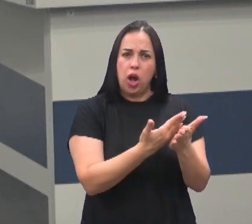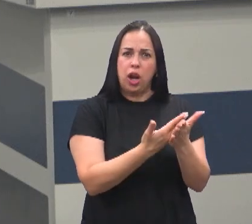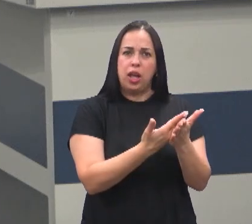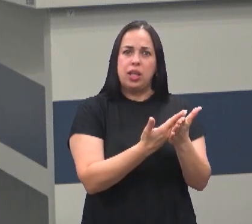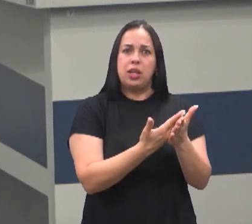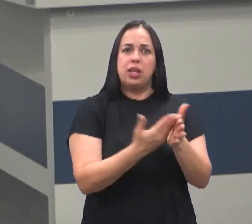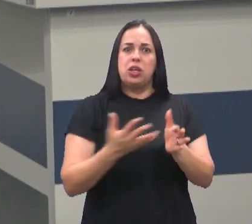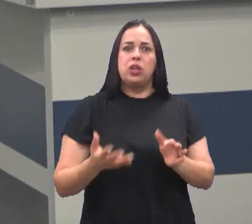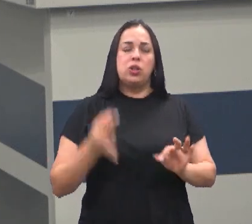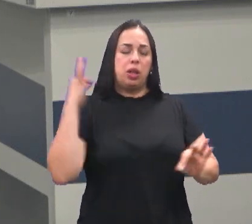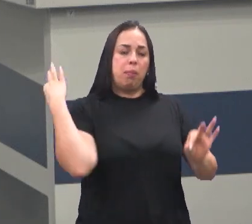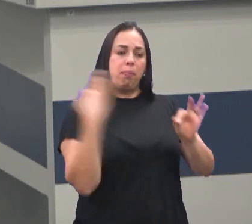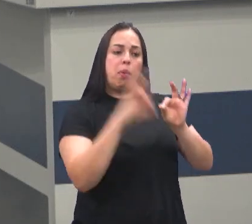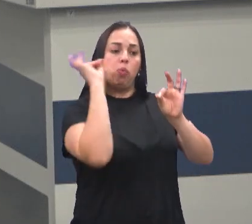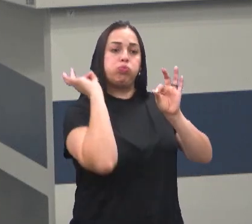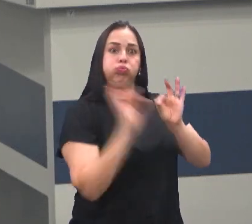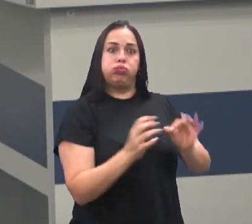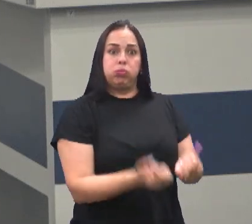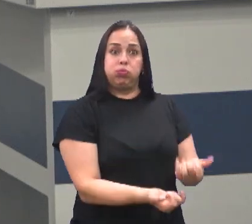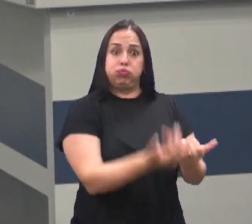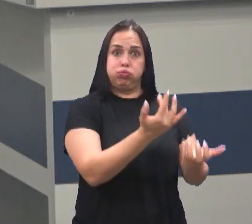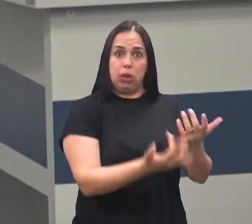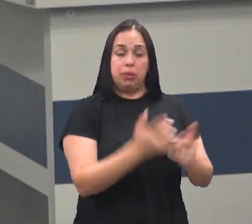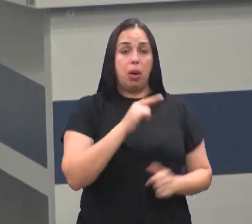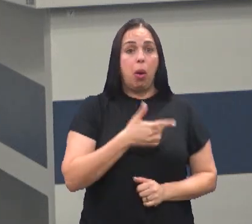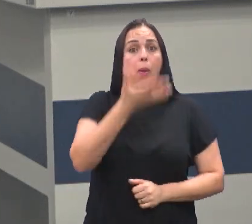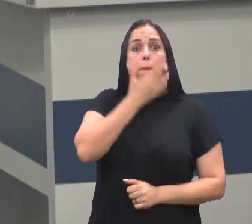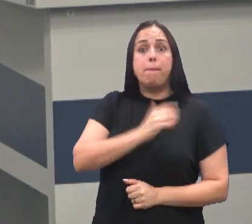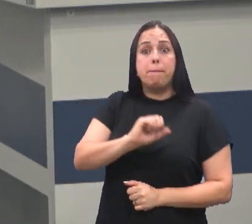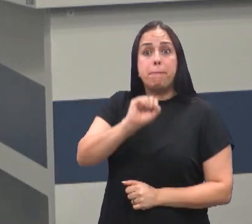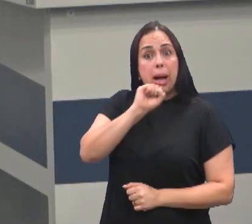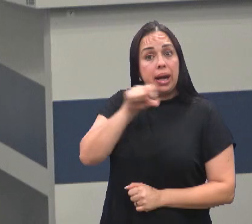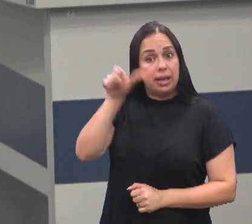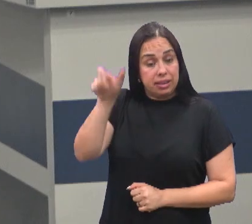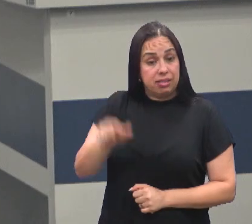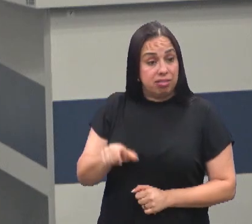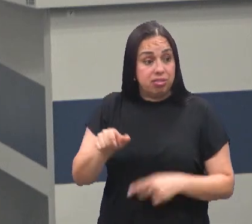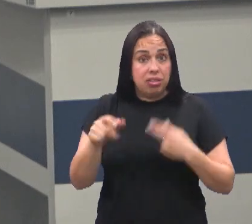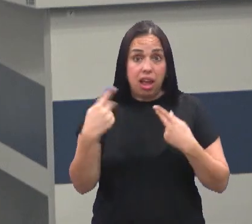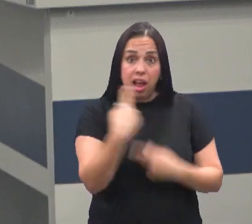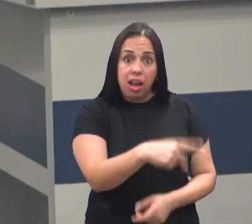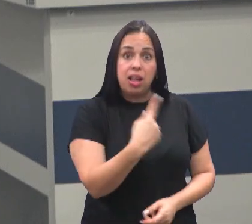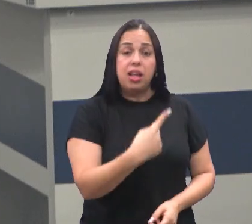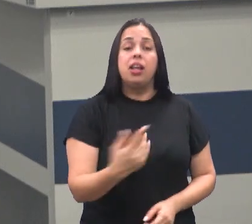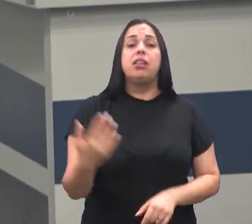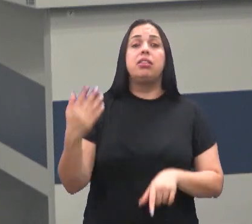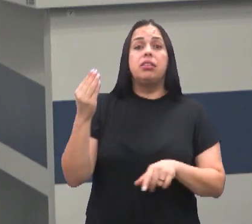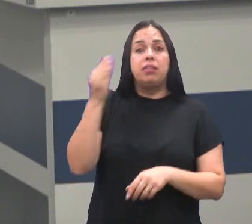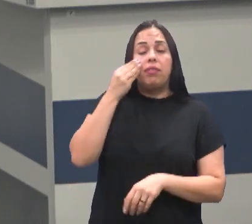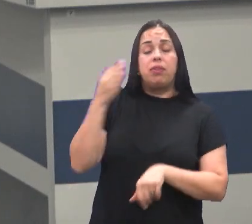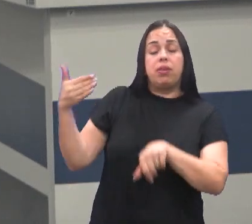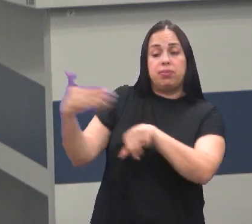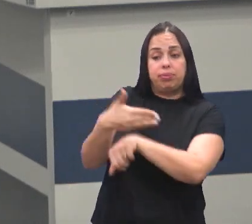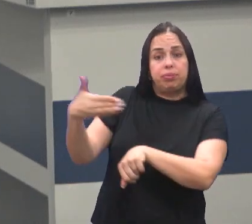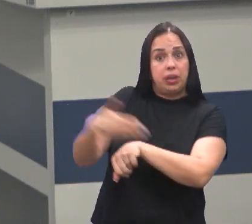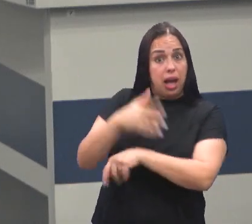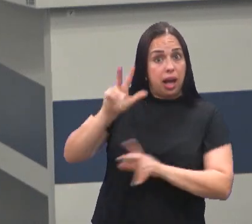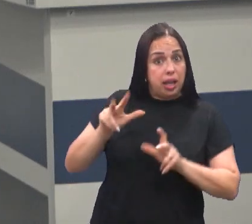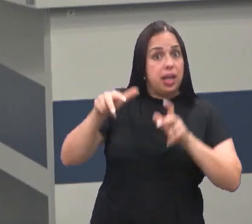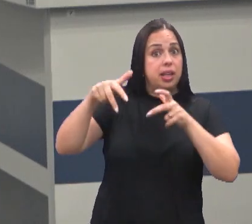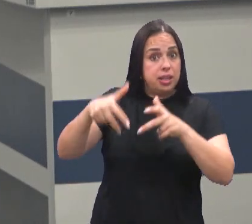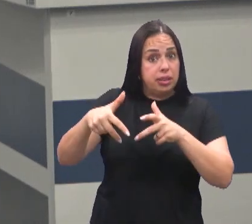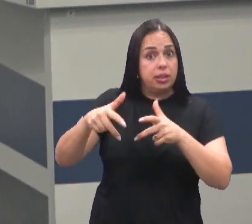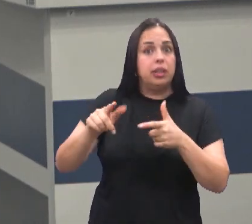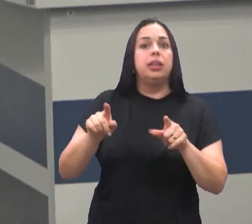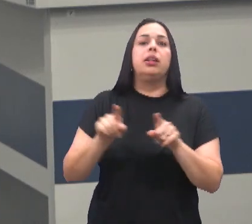queimada lá em São Paulo. O pai dela, por diversas vezes, esteve nessa casa. Inclusive, esteve no 8